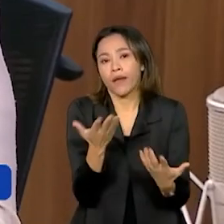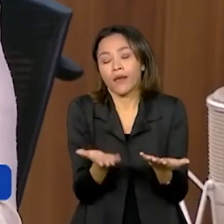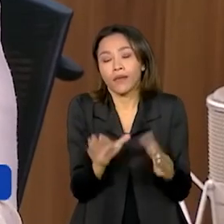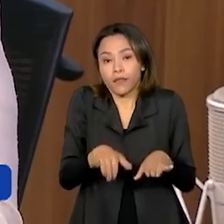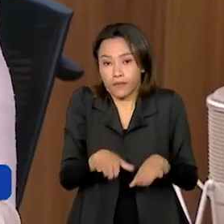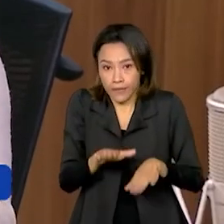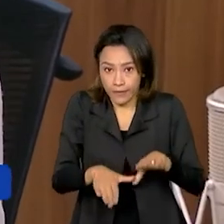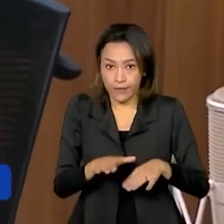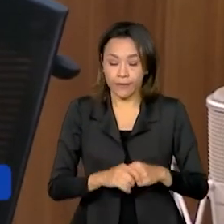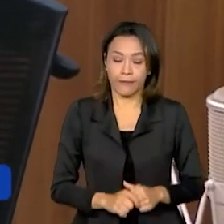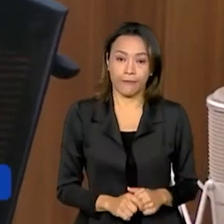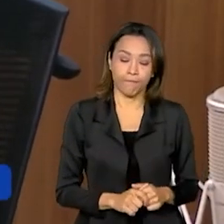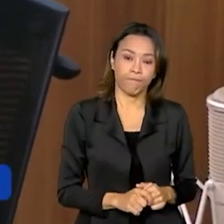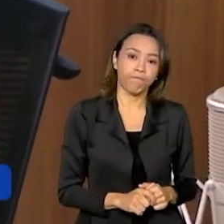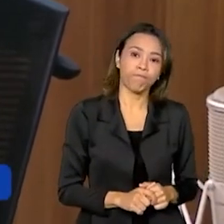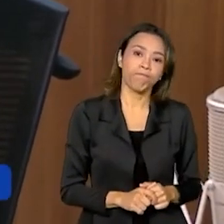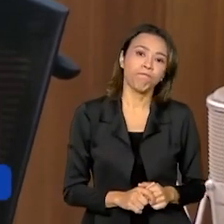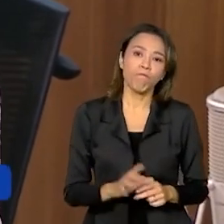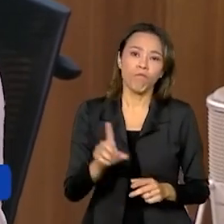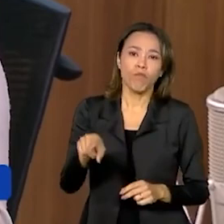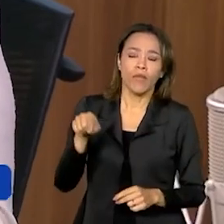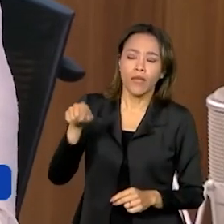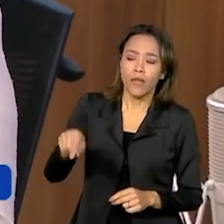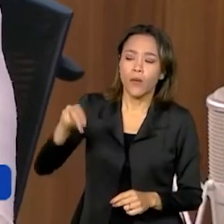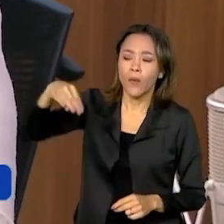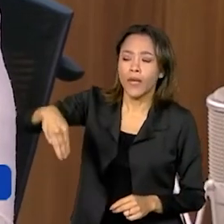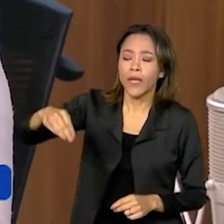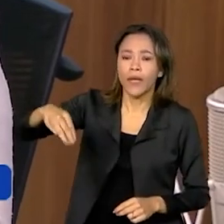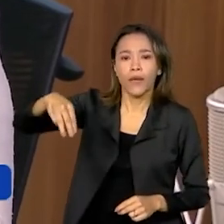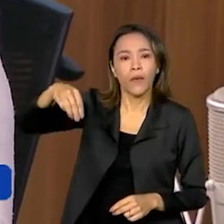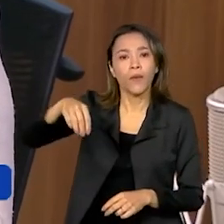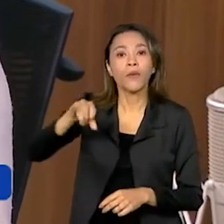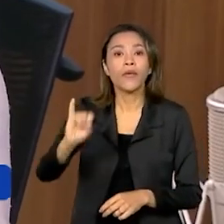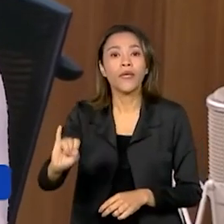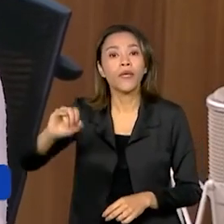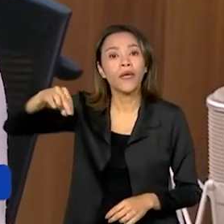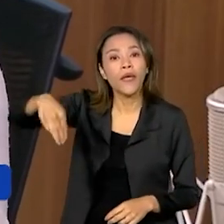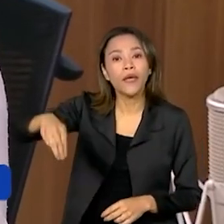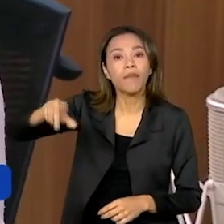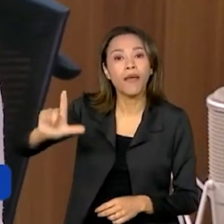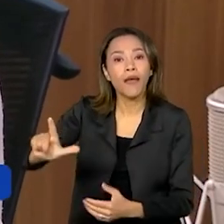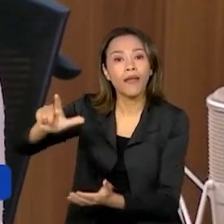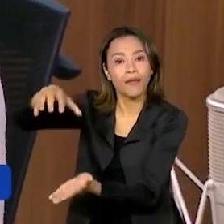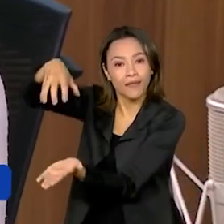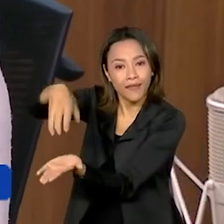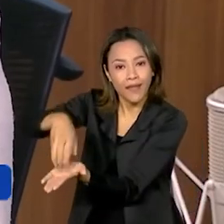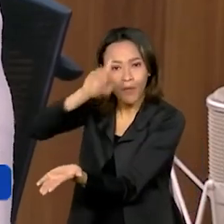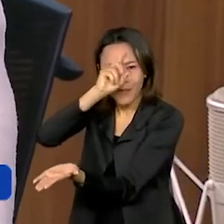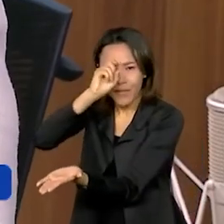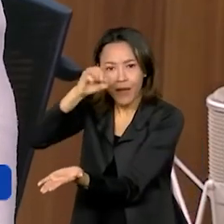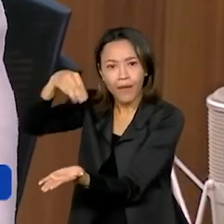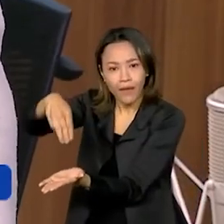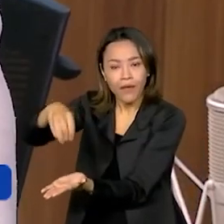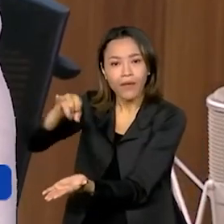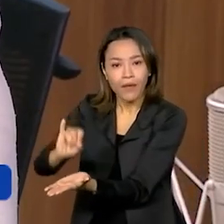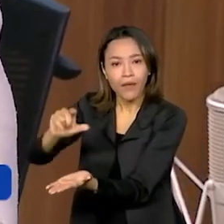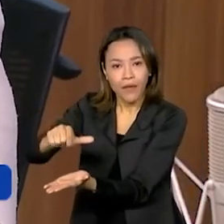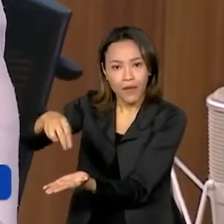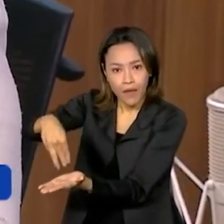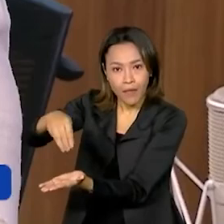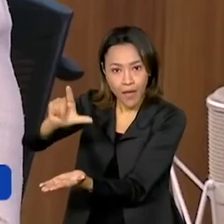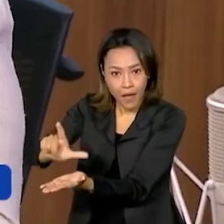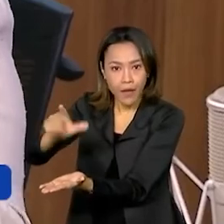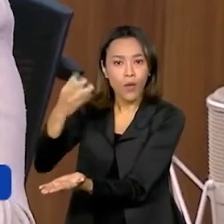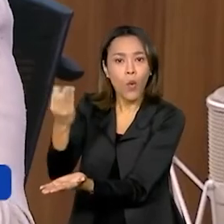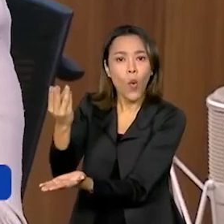serviço do Instituto Médico Legal não é lá, né? Que é a questão da perícia. Então, o transporte